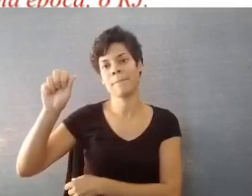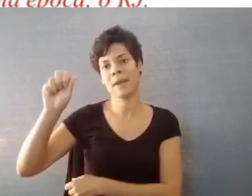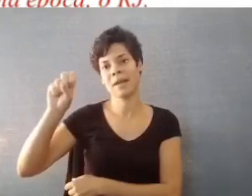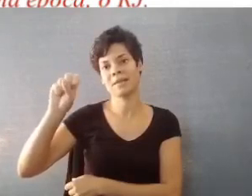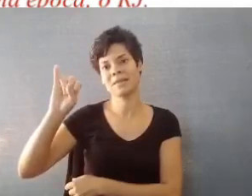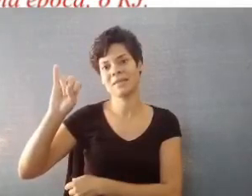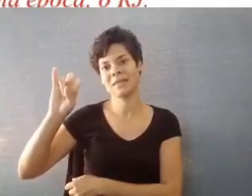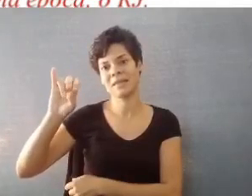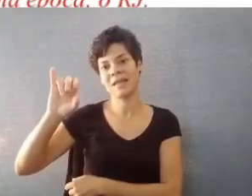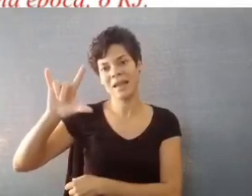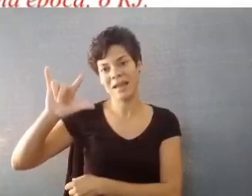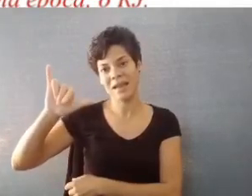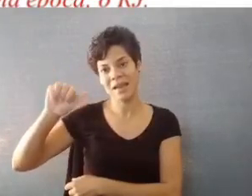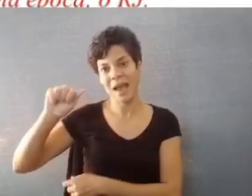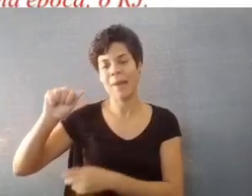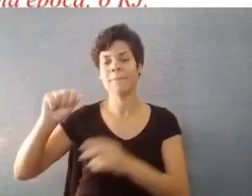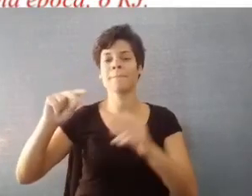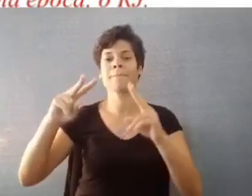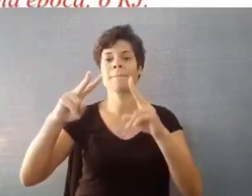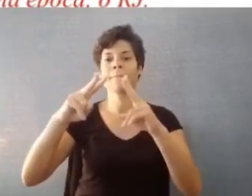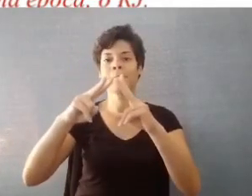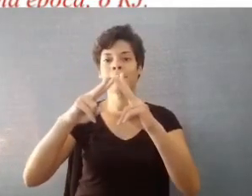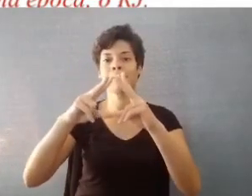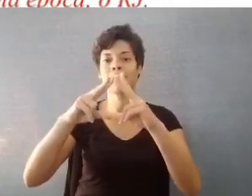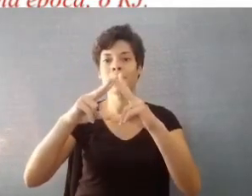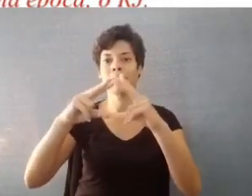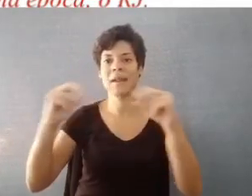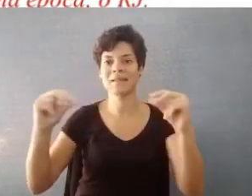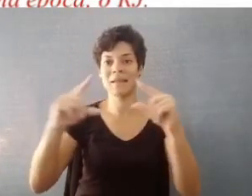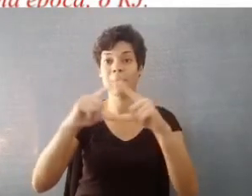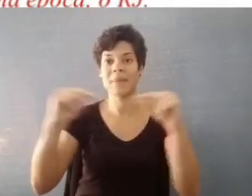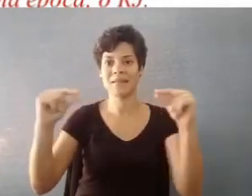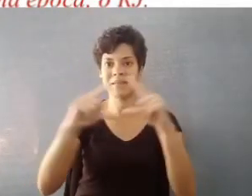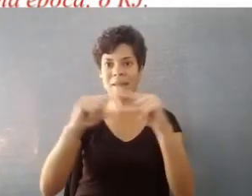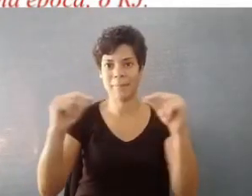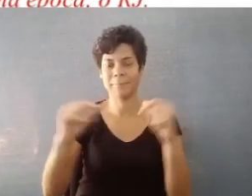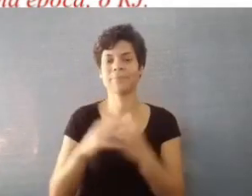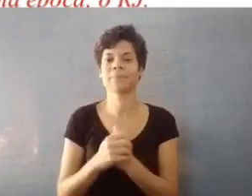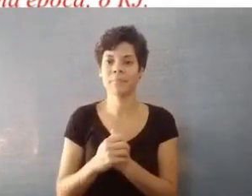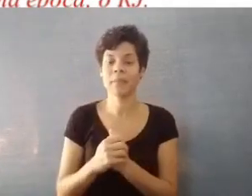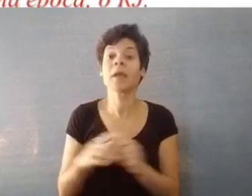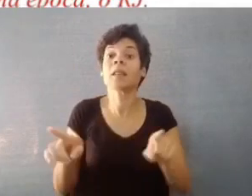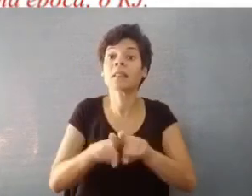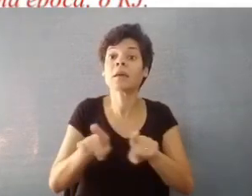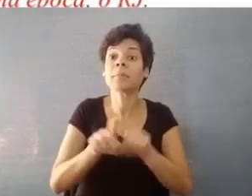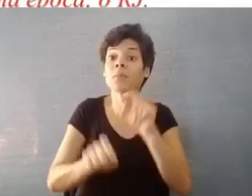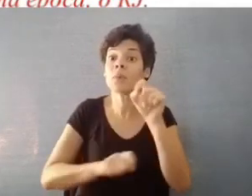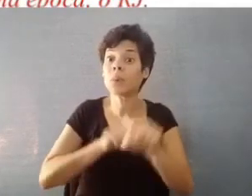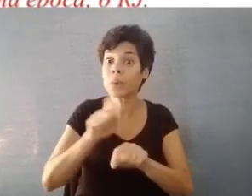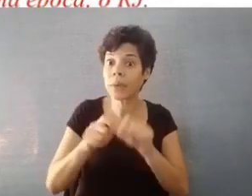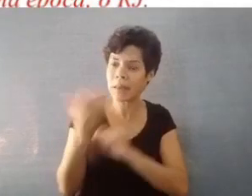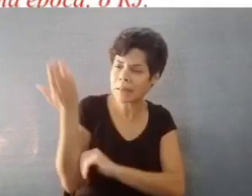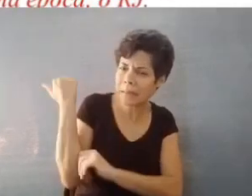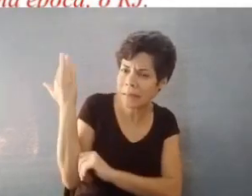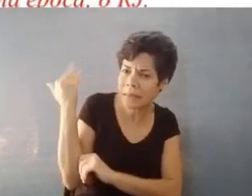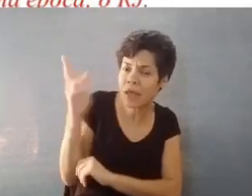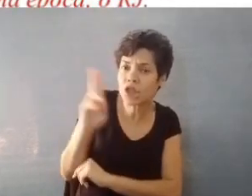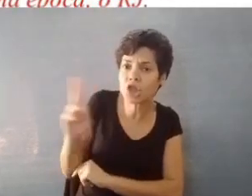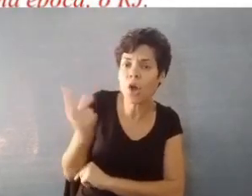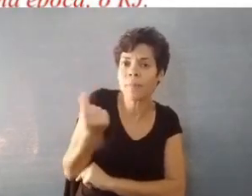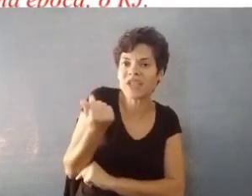E outro dado da Primeira República, ou República Velha, é que nossa moeda se chamava